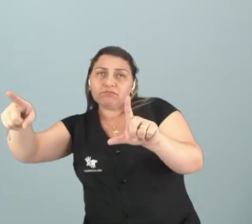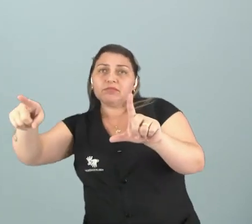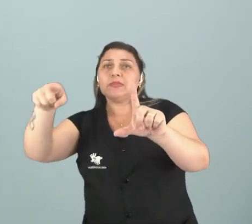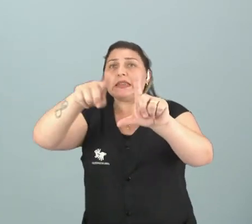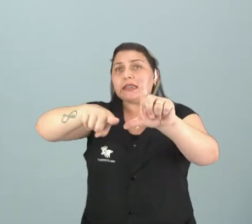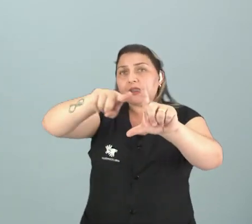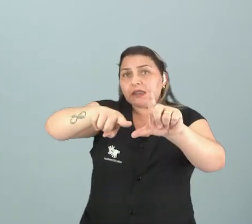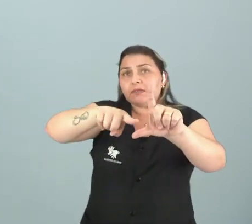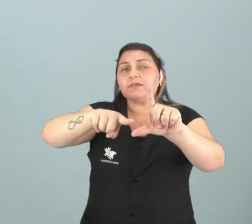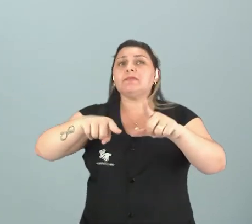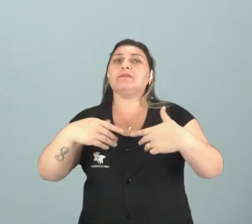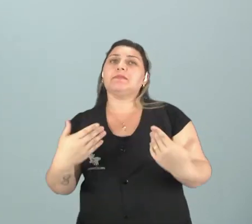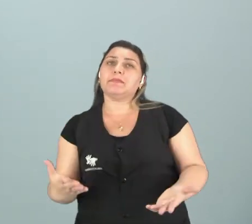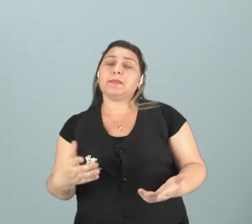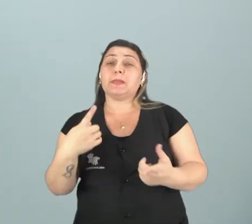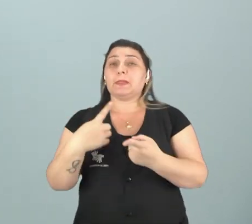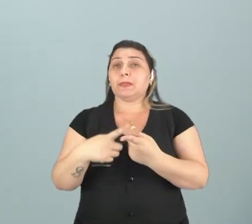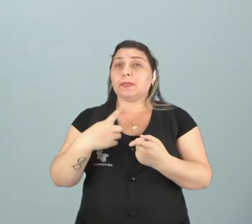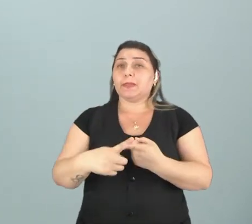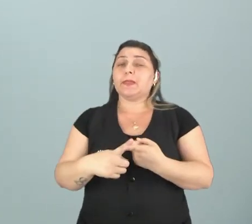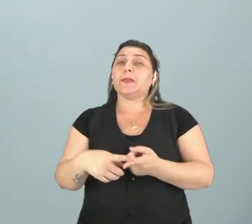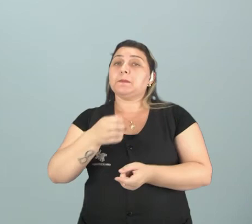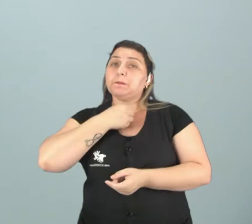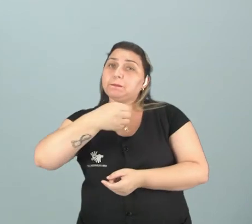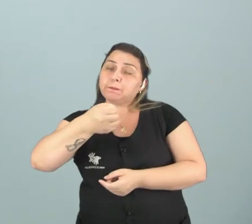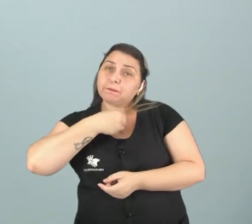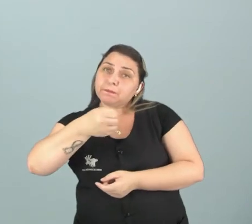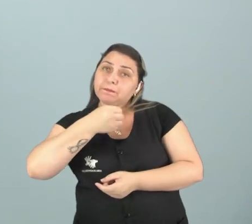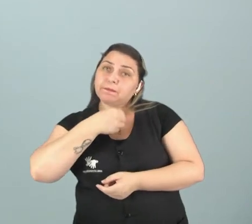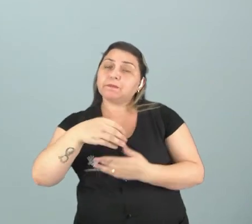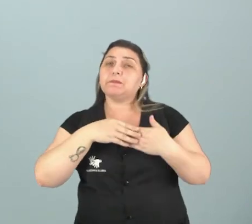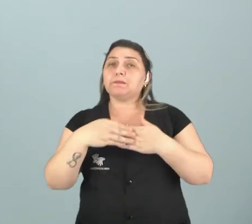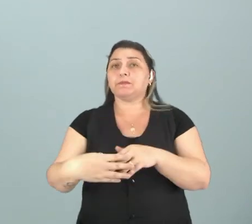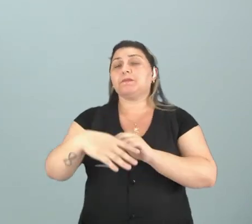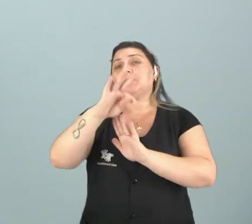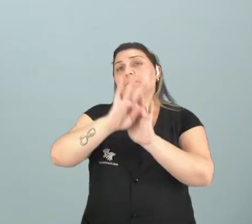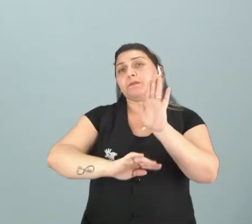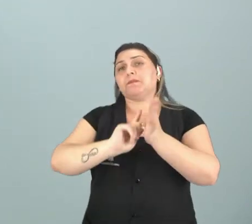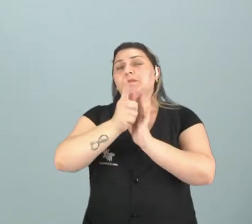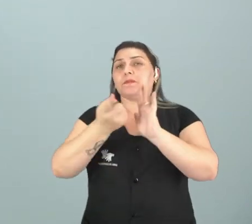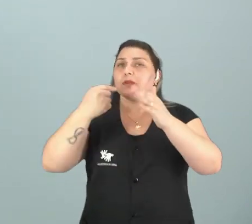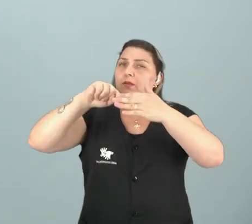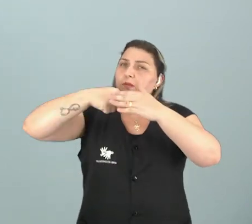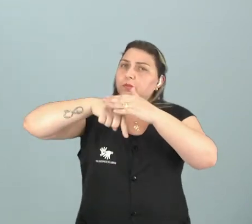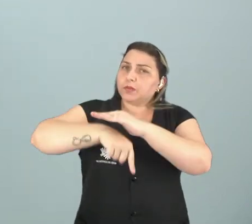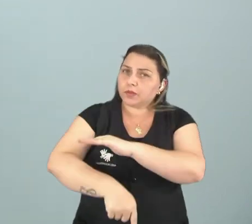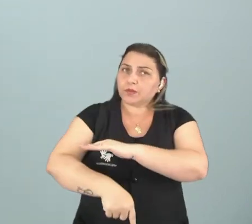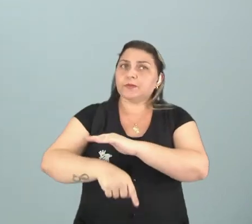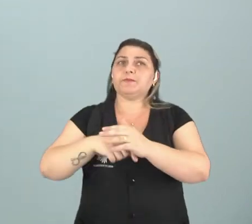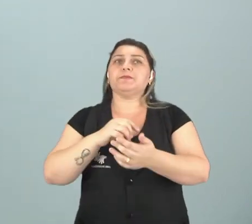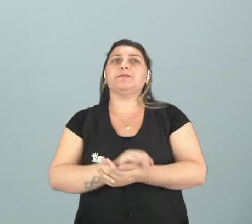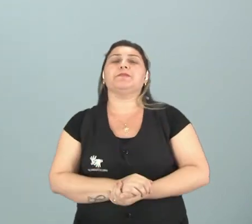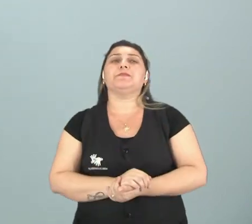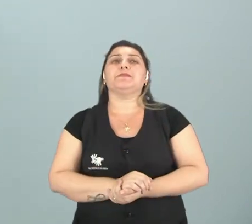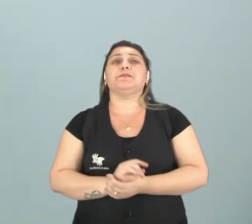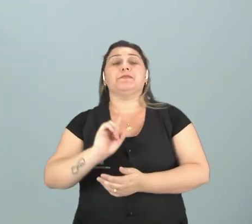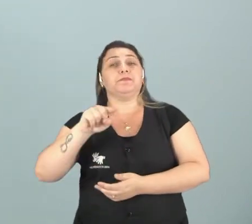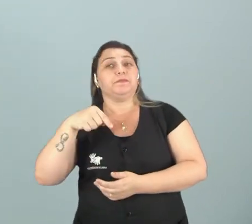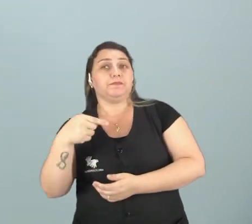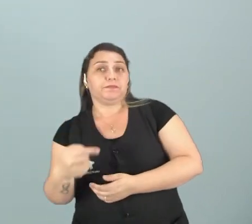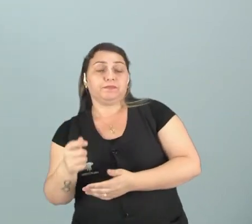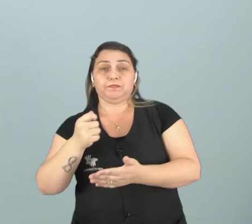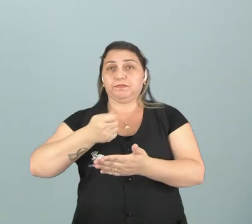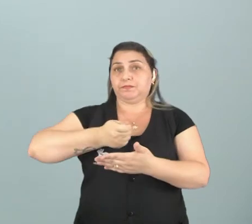nossa aula, porque a reportagem se trata de um gênero textual aprofundado. E depois